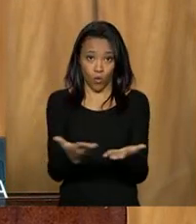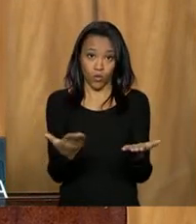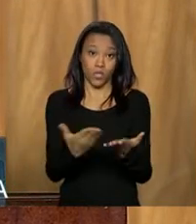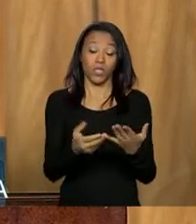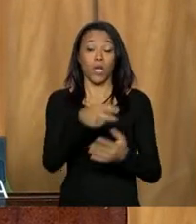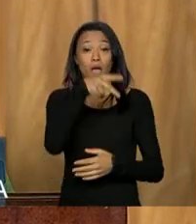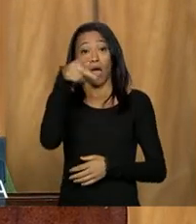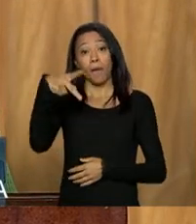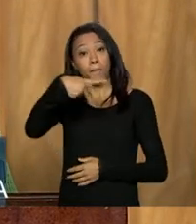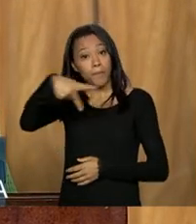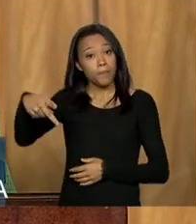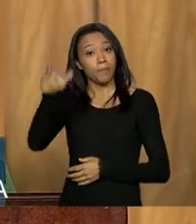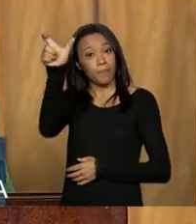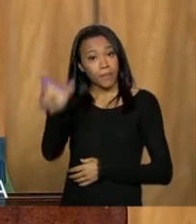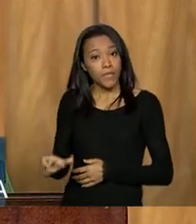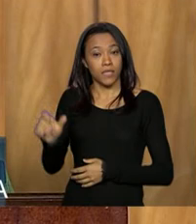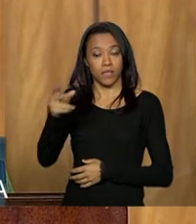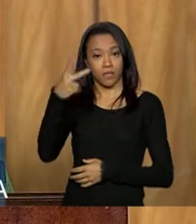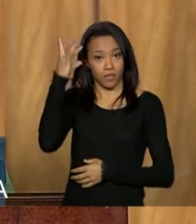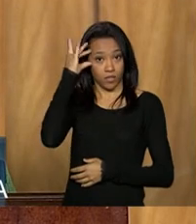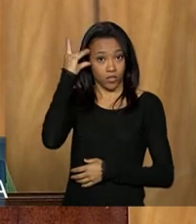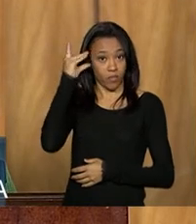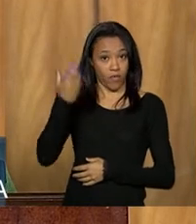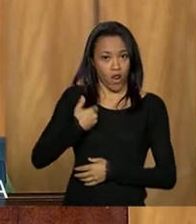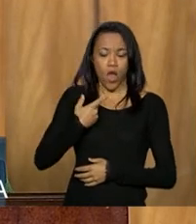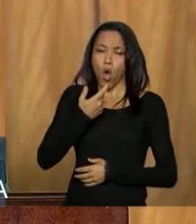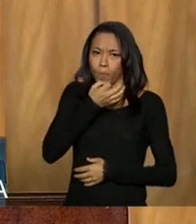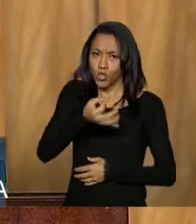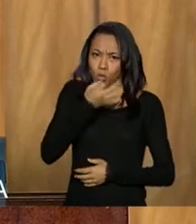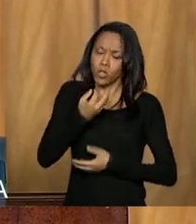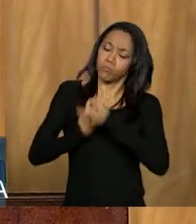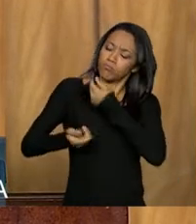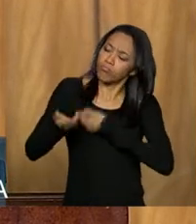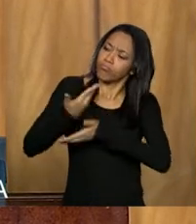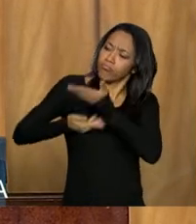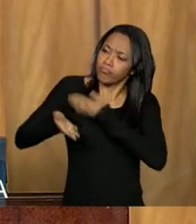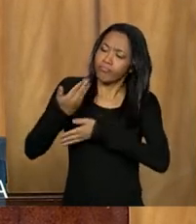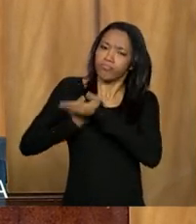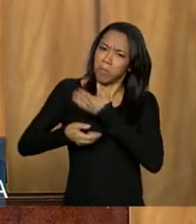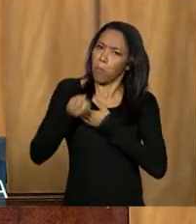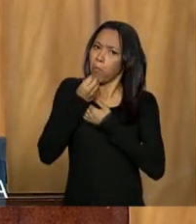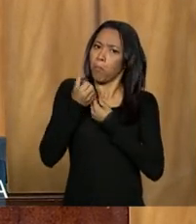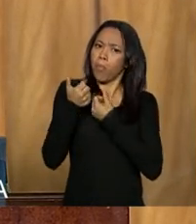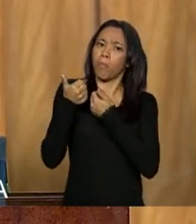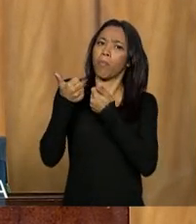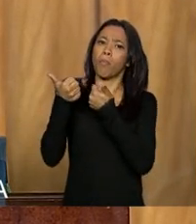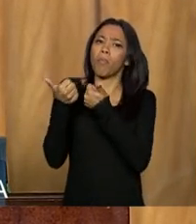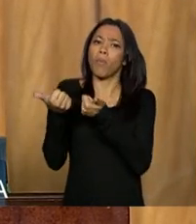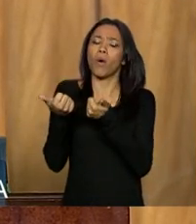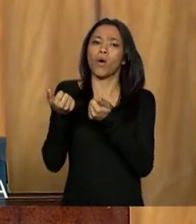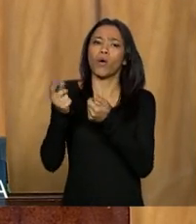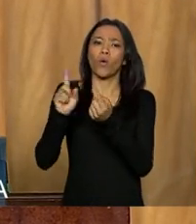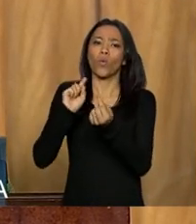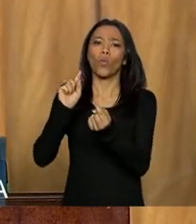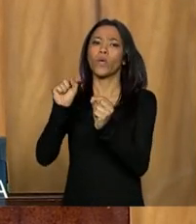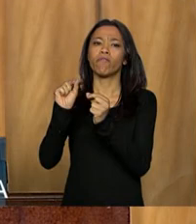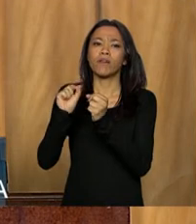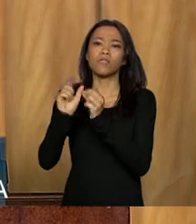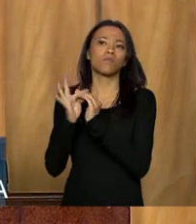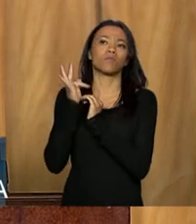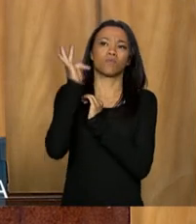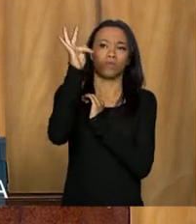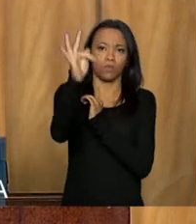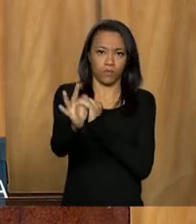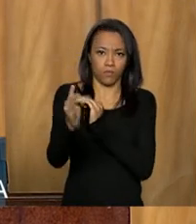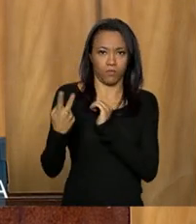senhora presidenta Dilma e eu trocamos opiniões bastante construtivas quanto às diretrizes a serem tomadas no futuro.